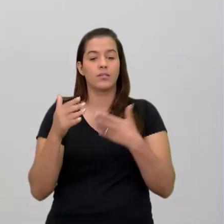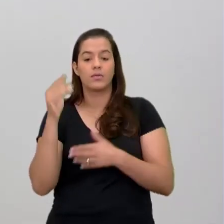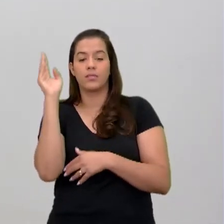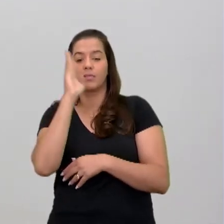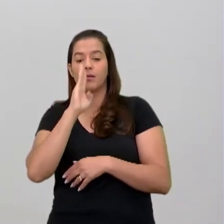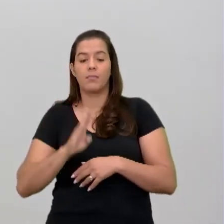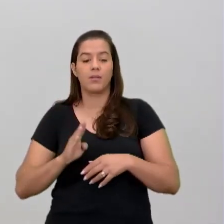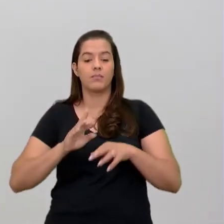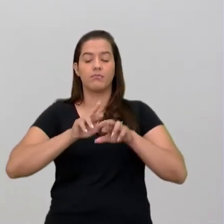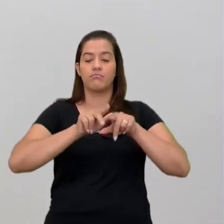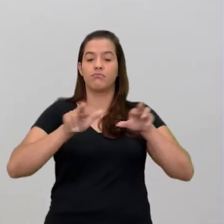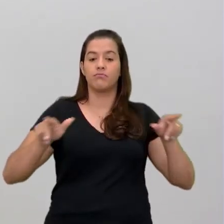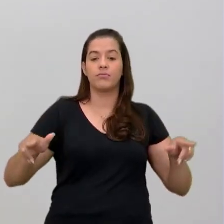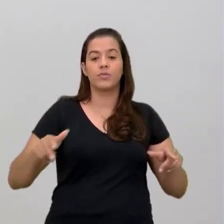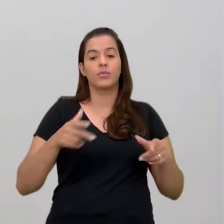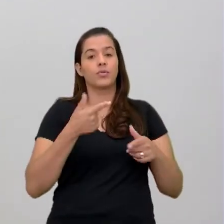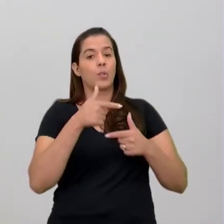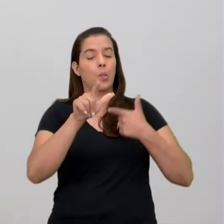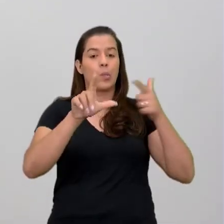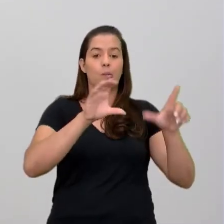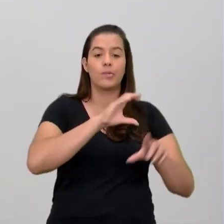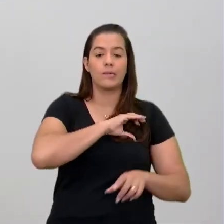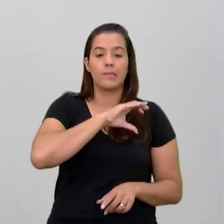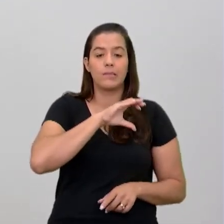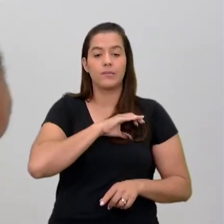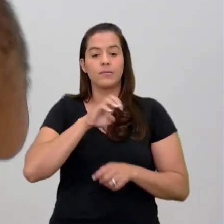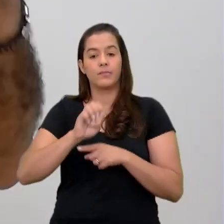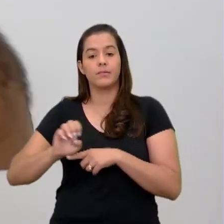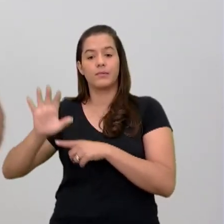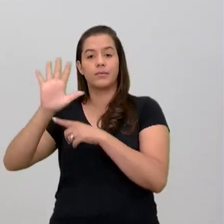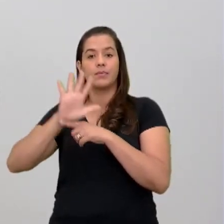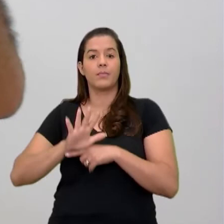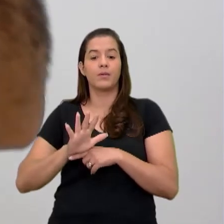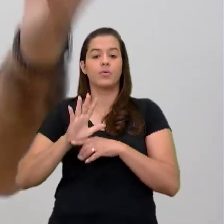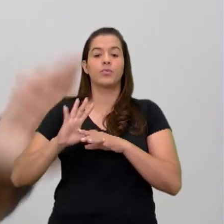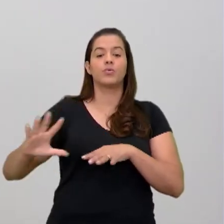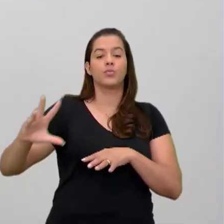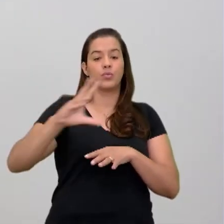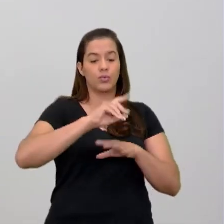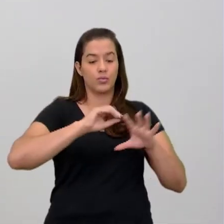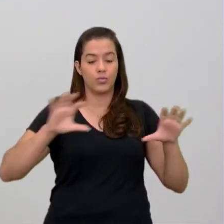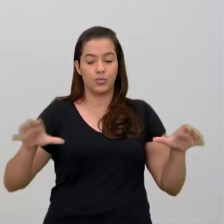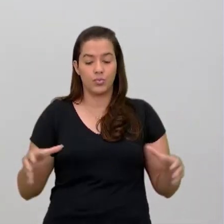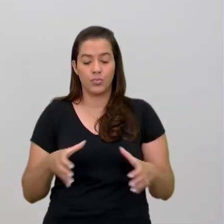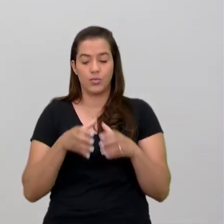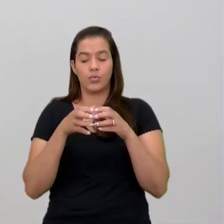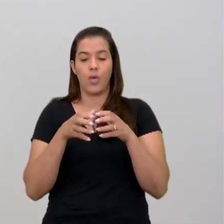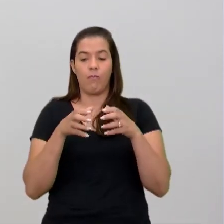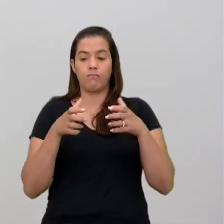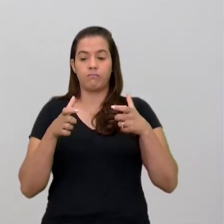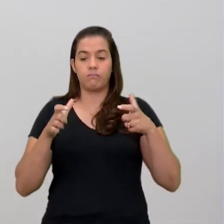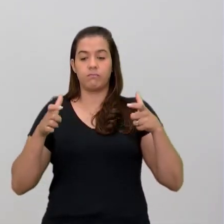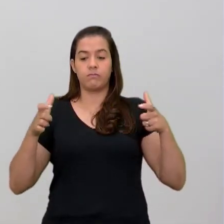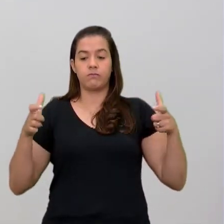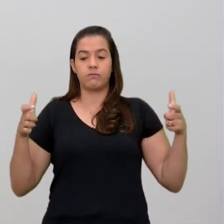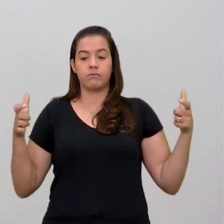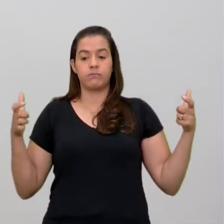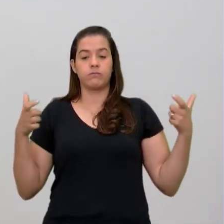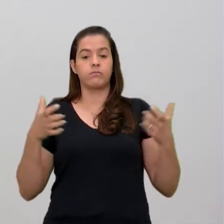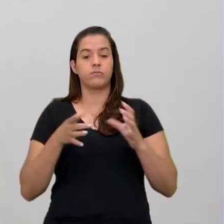brasileiros, que falam com canadenses, os europeus. E aí essa tribo fica muito maior do que o